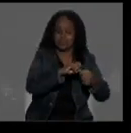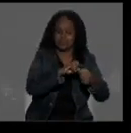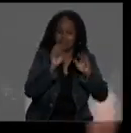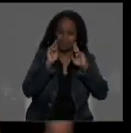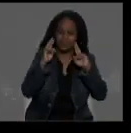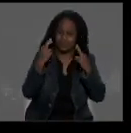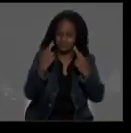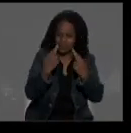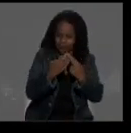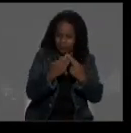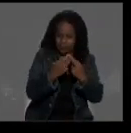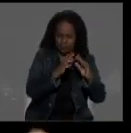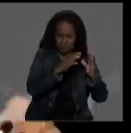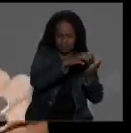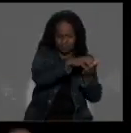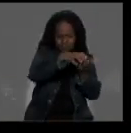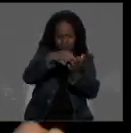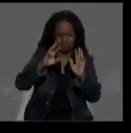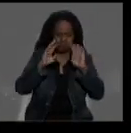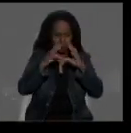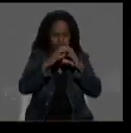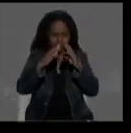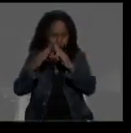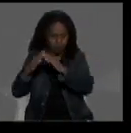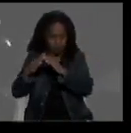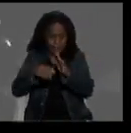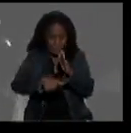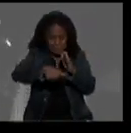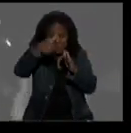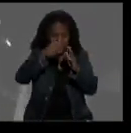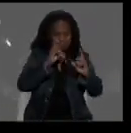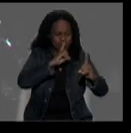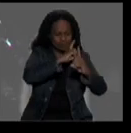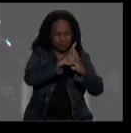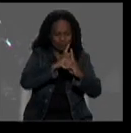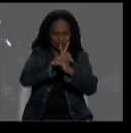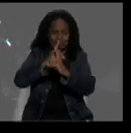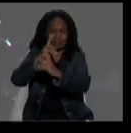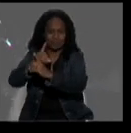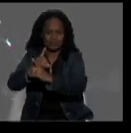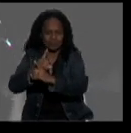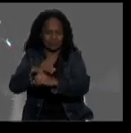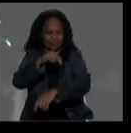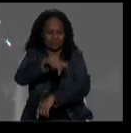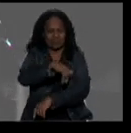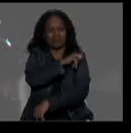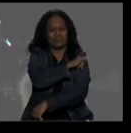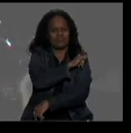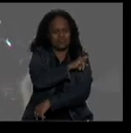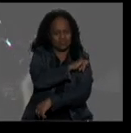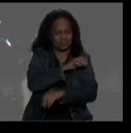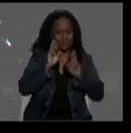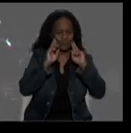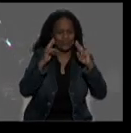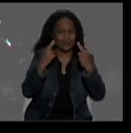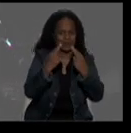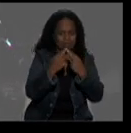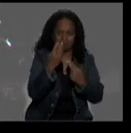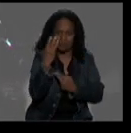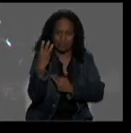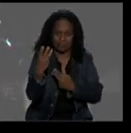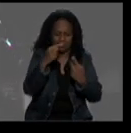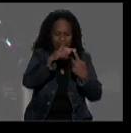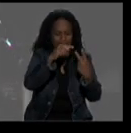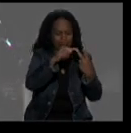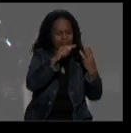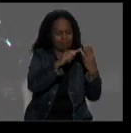Reunimos as comunidades, fizemos um primeiro encontro da juventude quilombola do estado do Rio de Janeiro, né? Reunimos